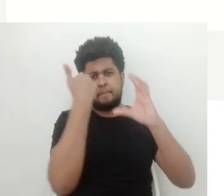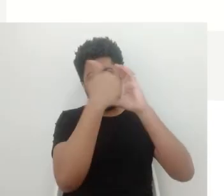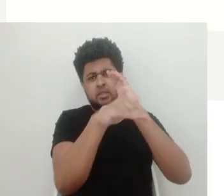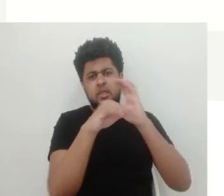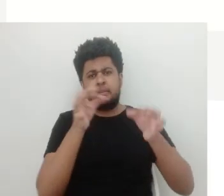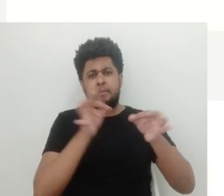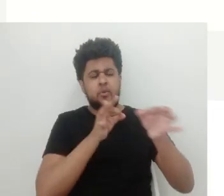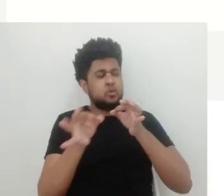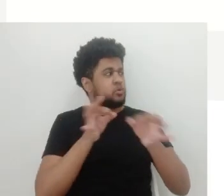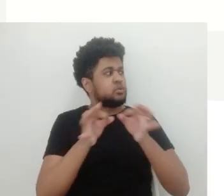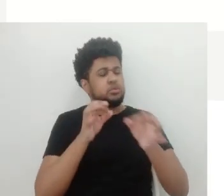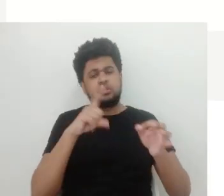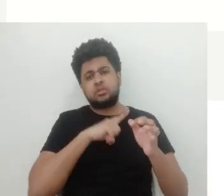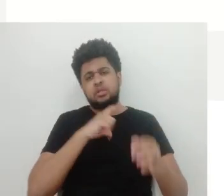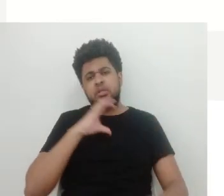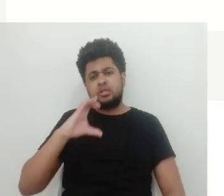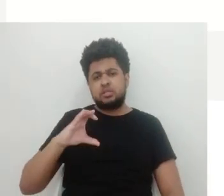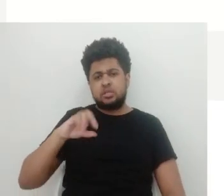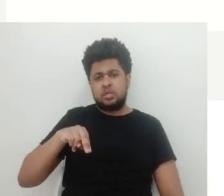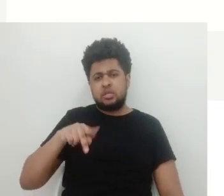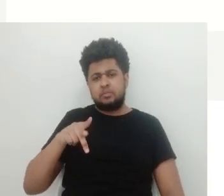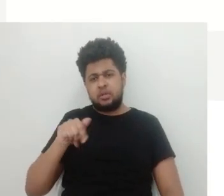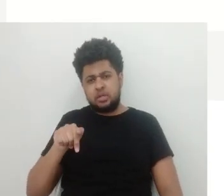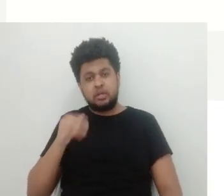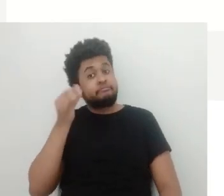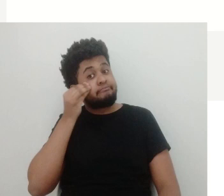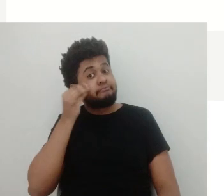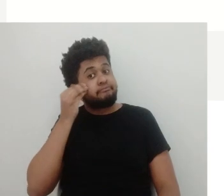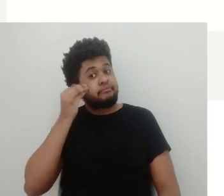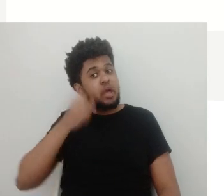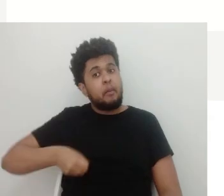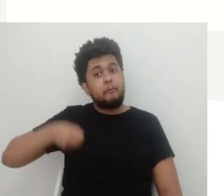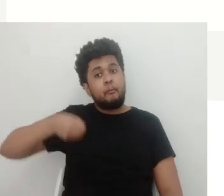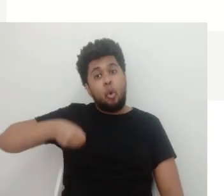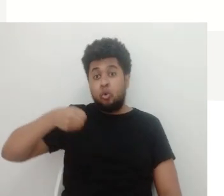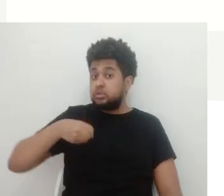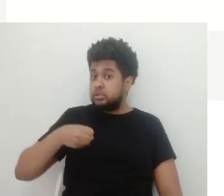arte, para história, para letras. Eu, esse ano, resolvi